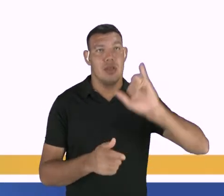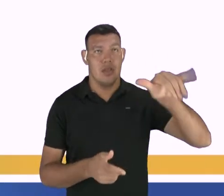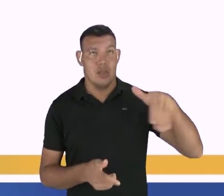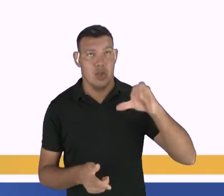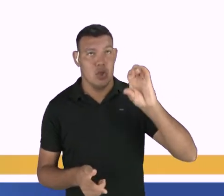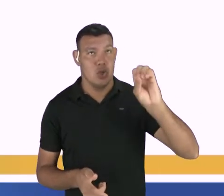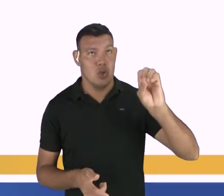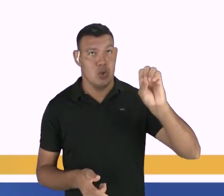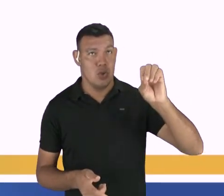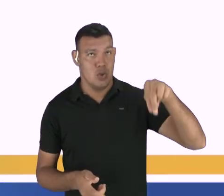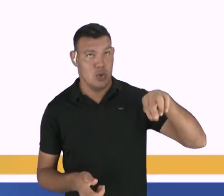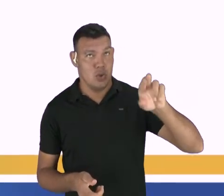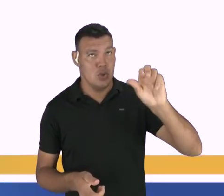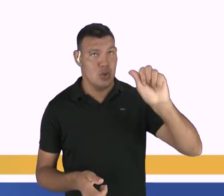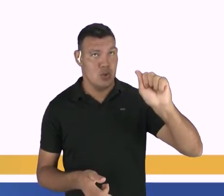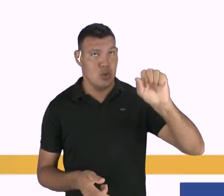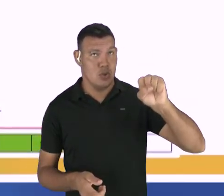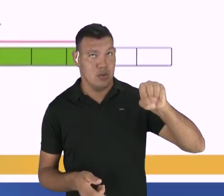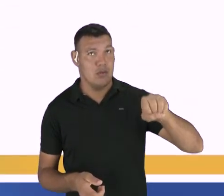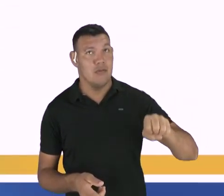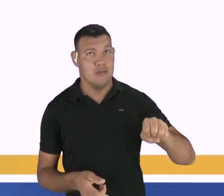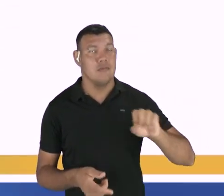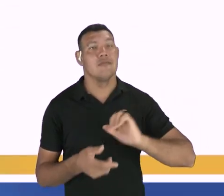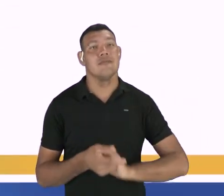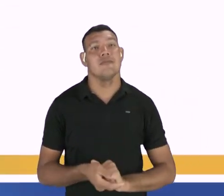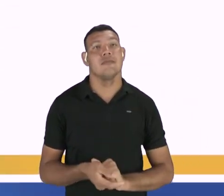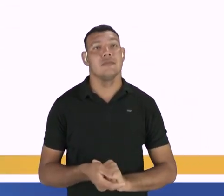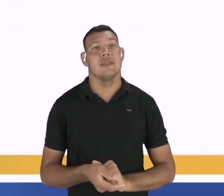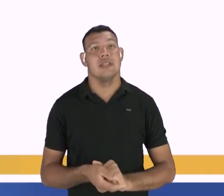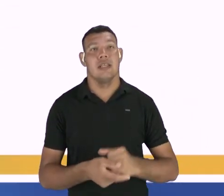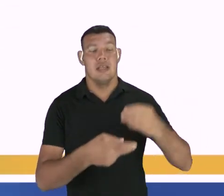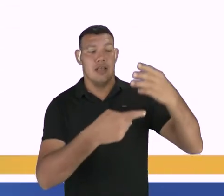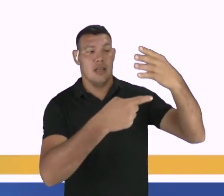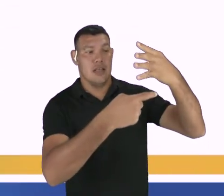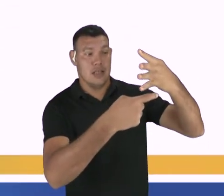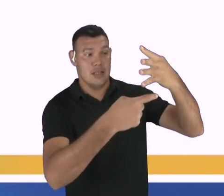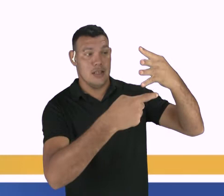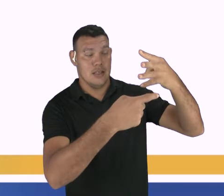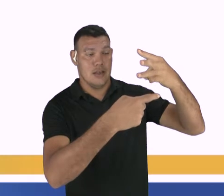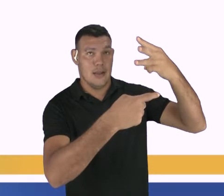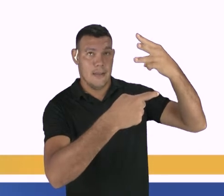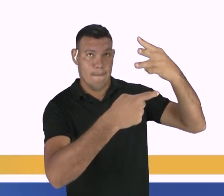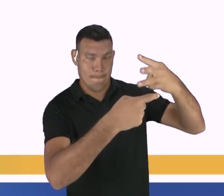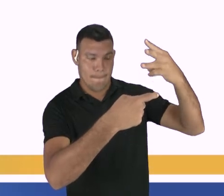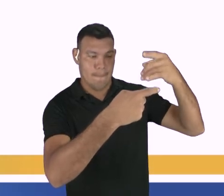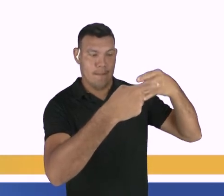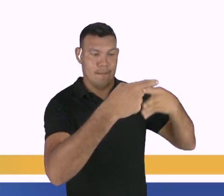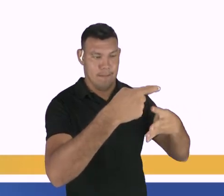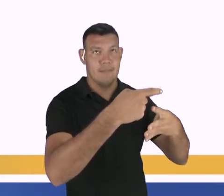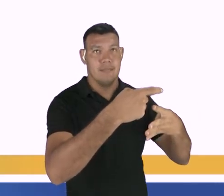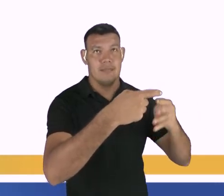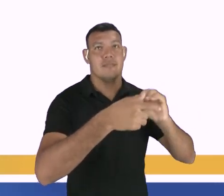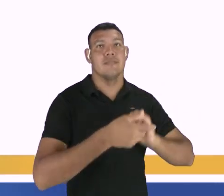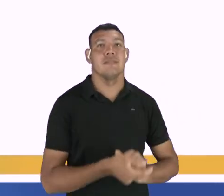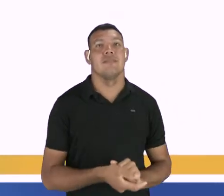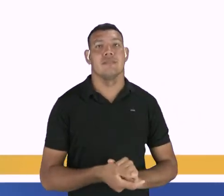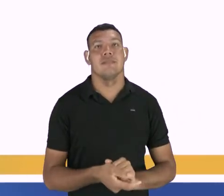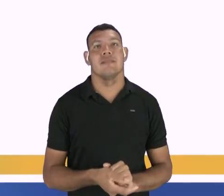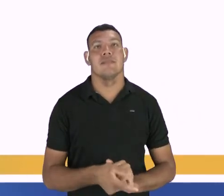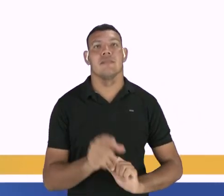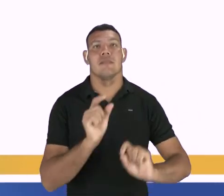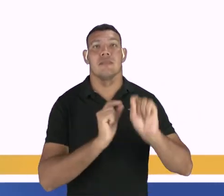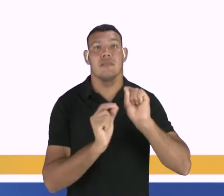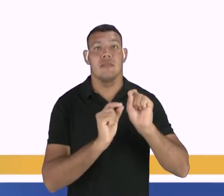já construiu 3 quartos, ok? Esses 3 quartos, ele equivale a